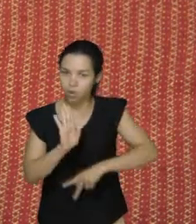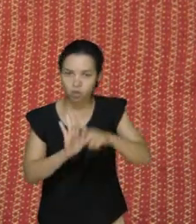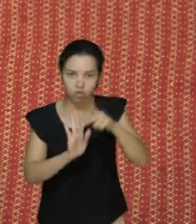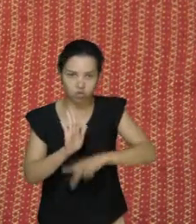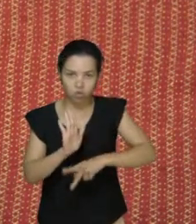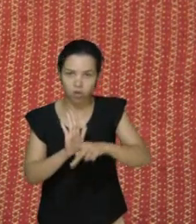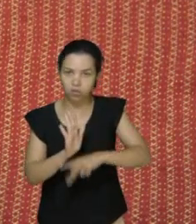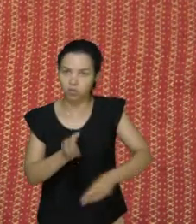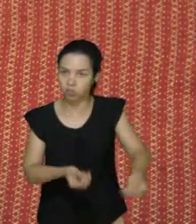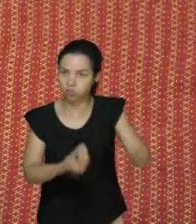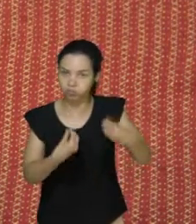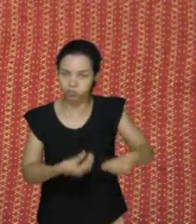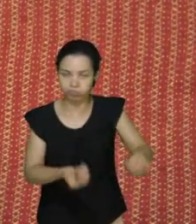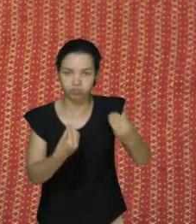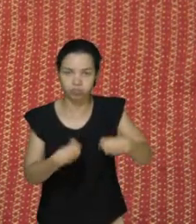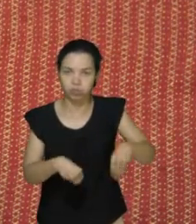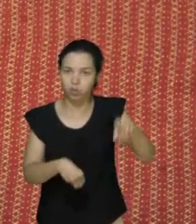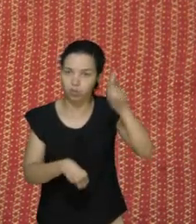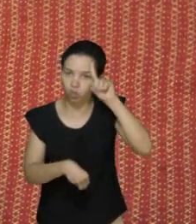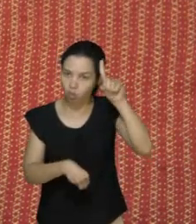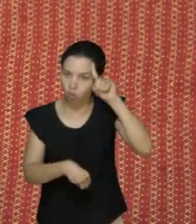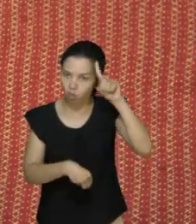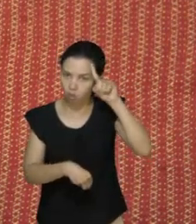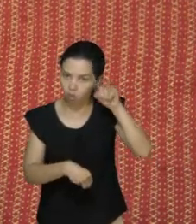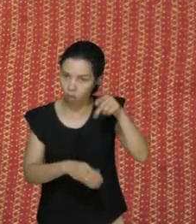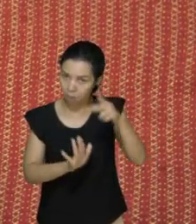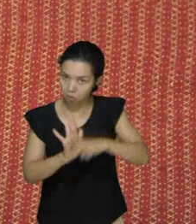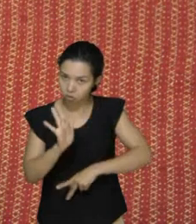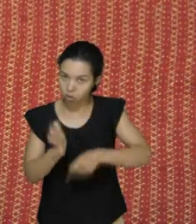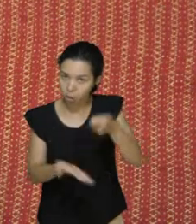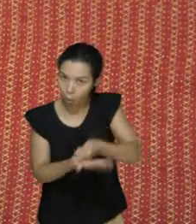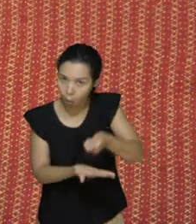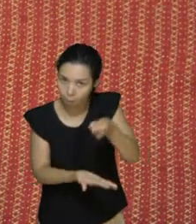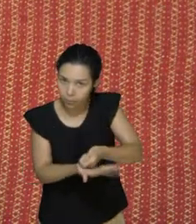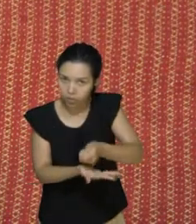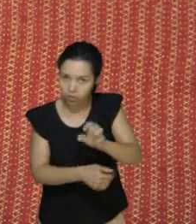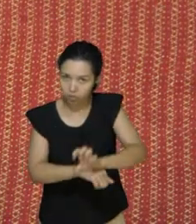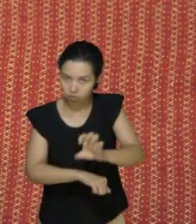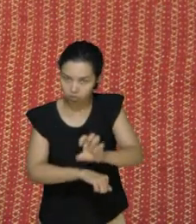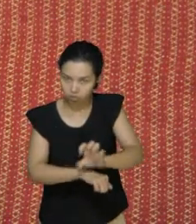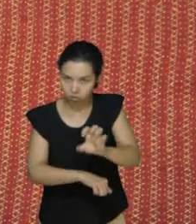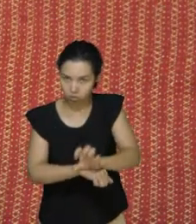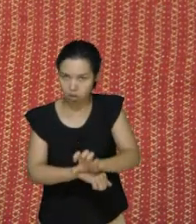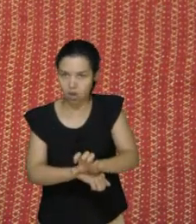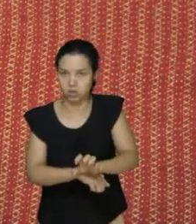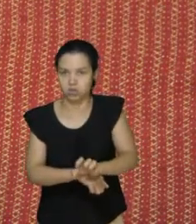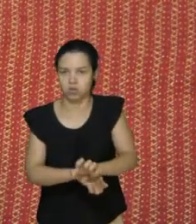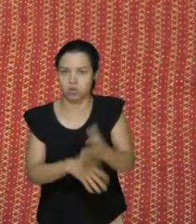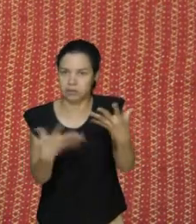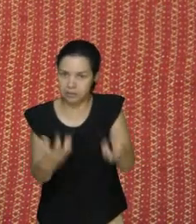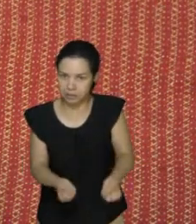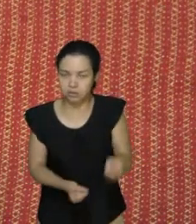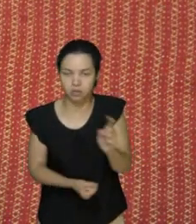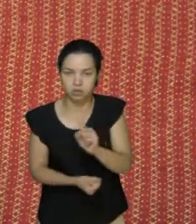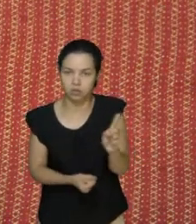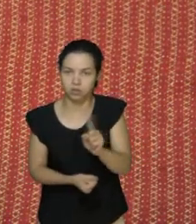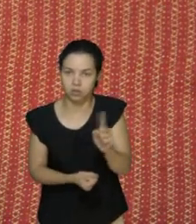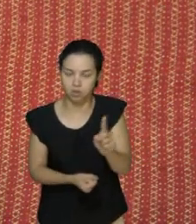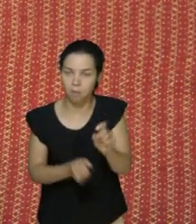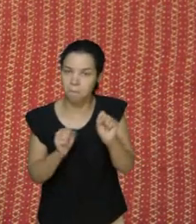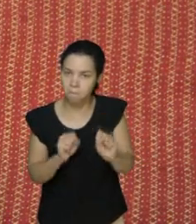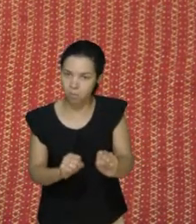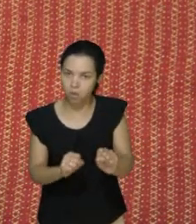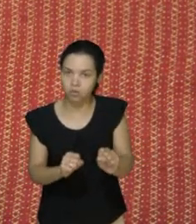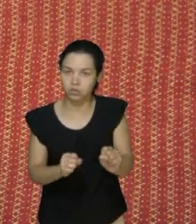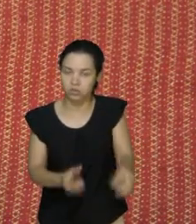O projeto ele não obriga o Estado a receber. O Estado pode receber. Ele autoriza. Um projeto. E eu só vou